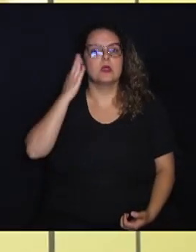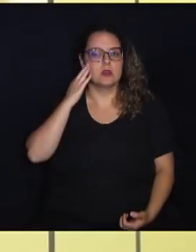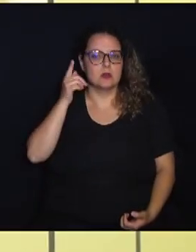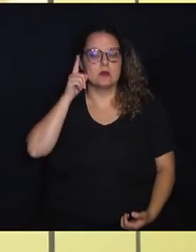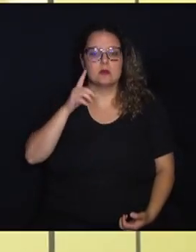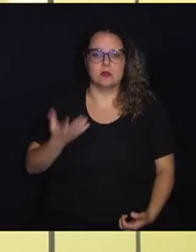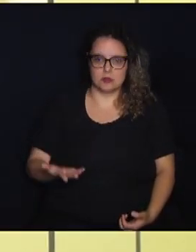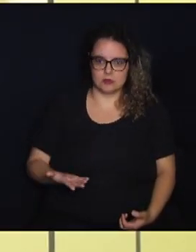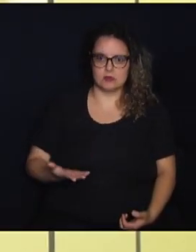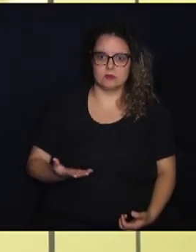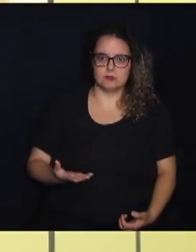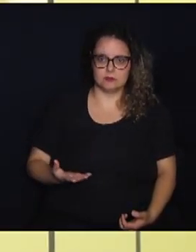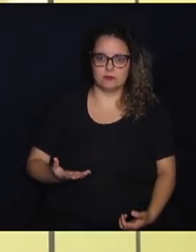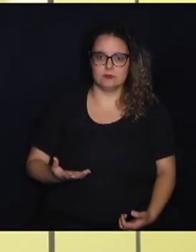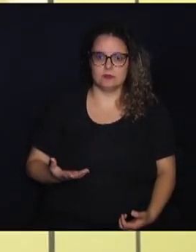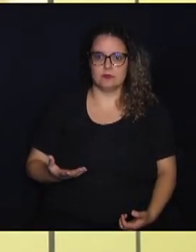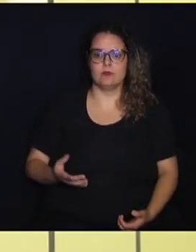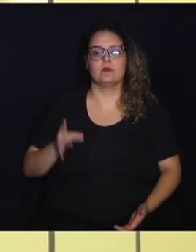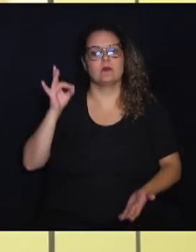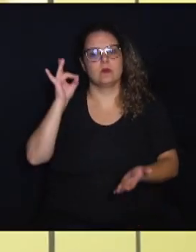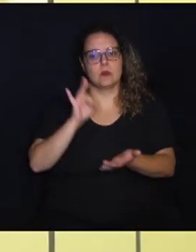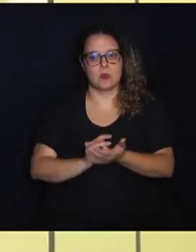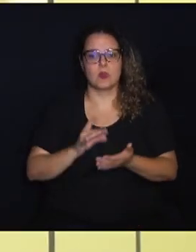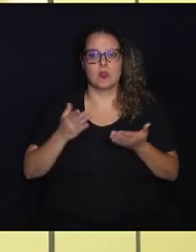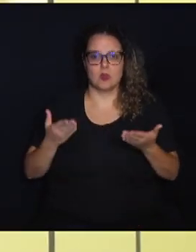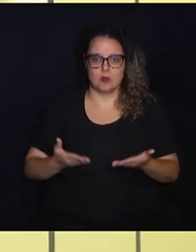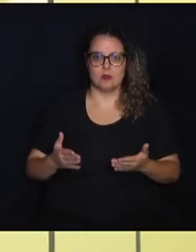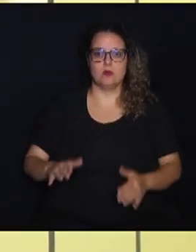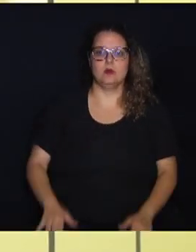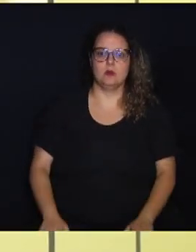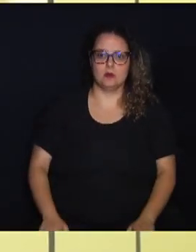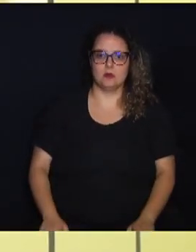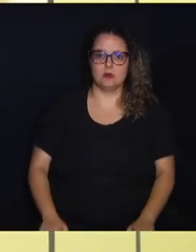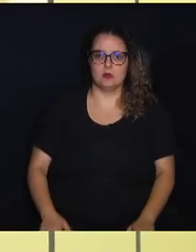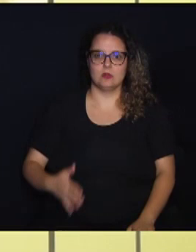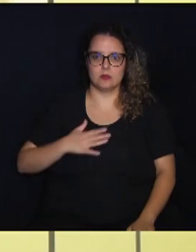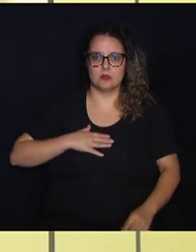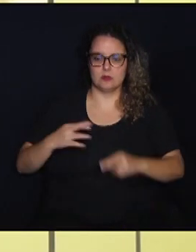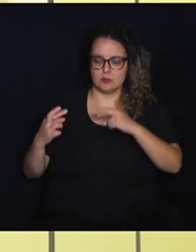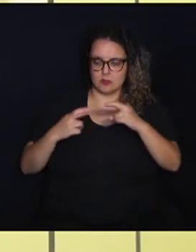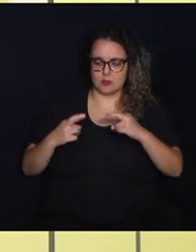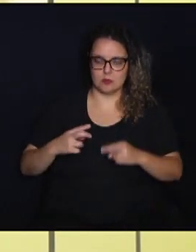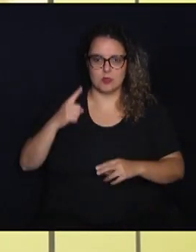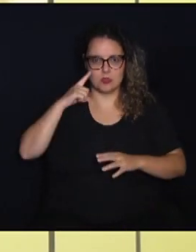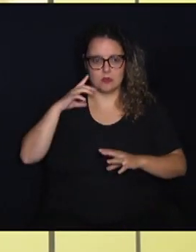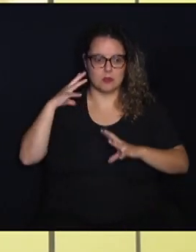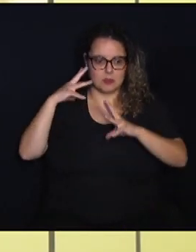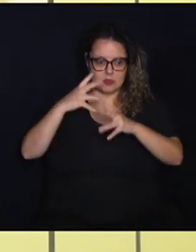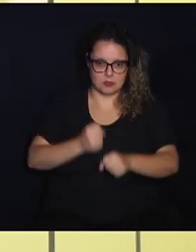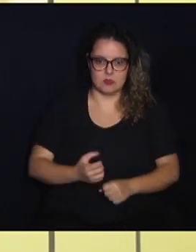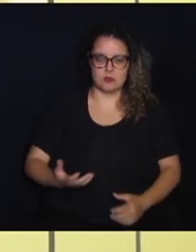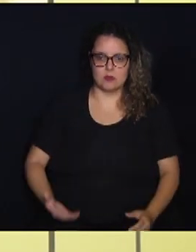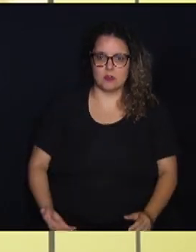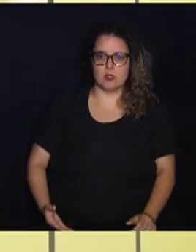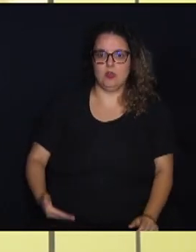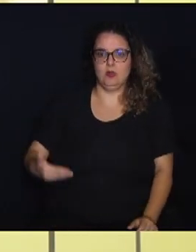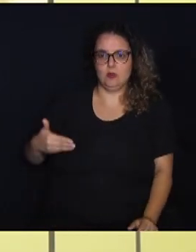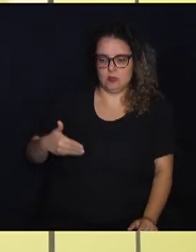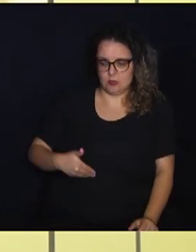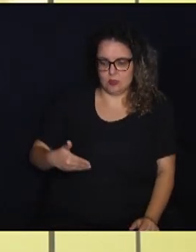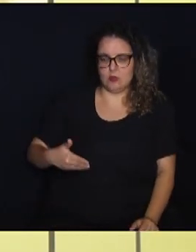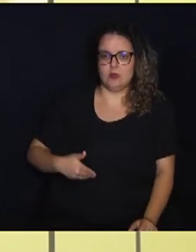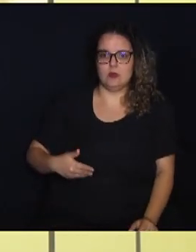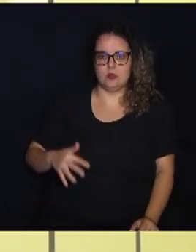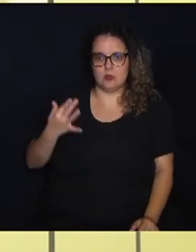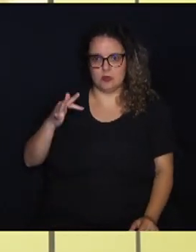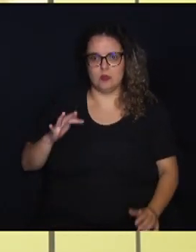entendeu? Senão, realmente, hoje, na minha análise, assim, geral, a fome e as dor